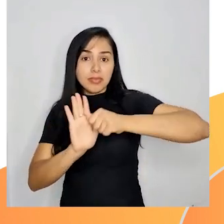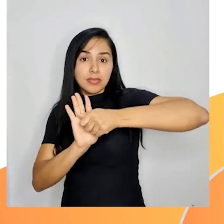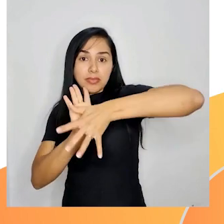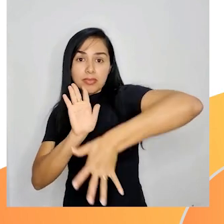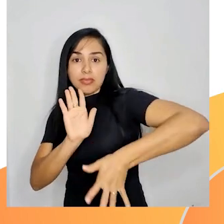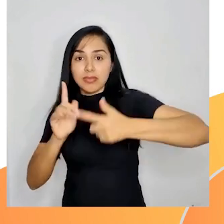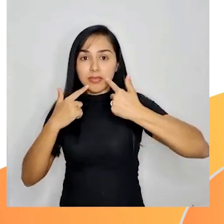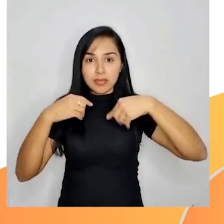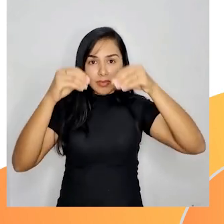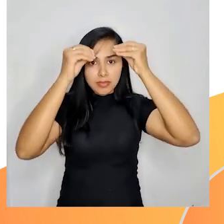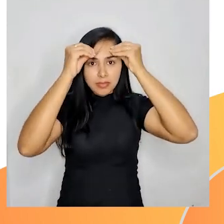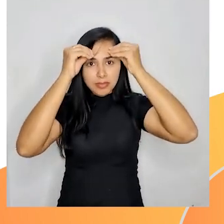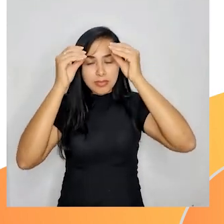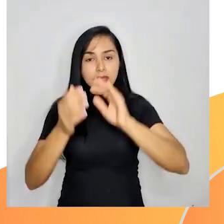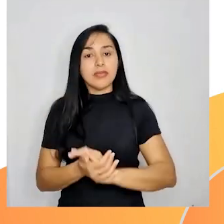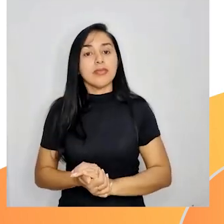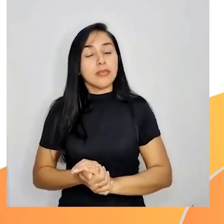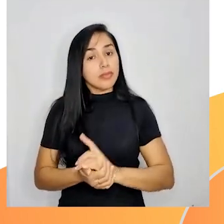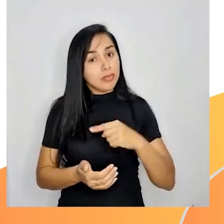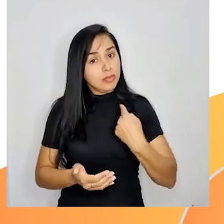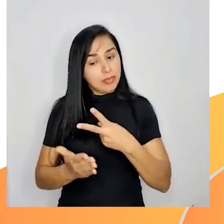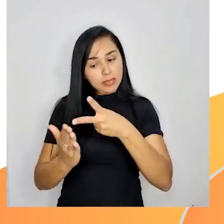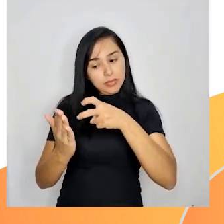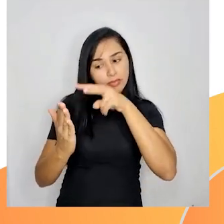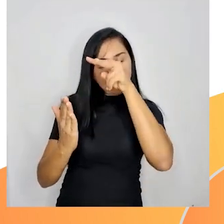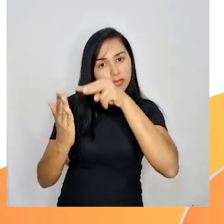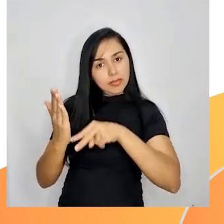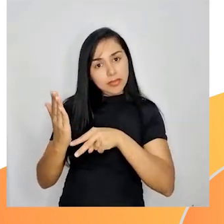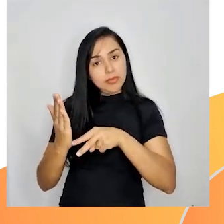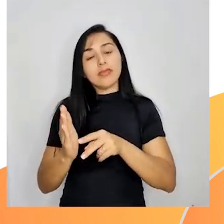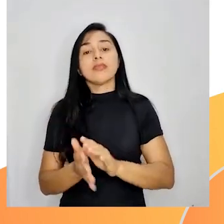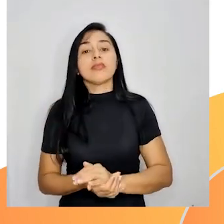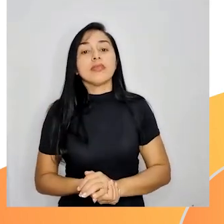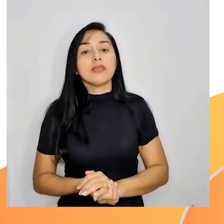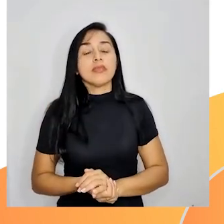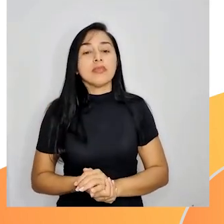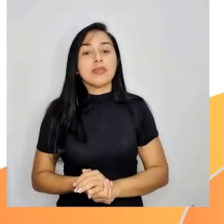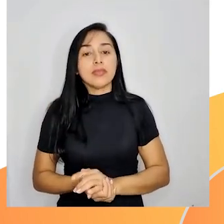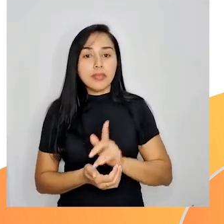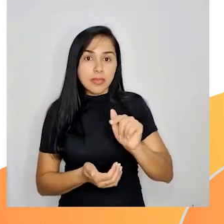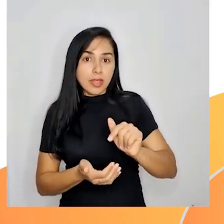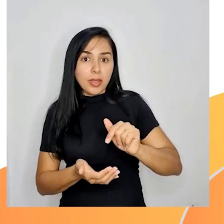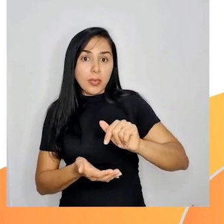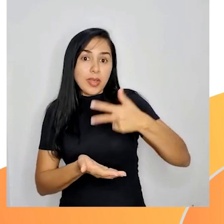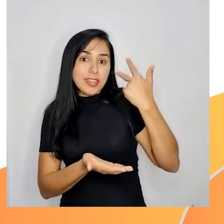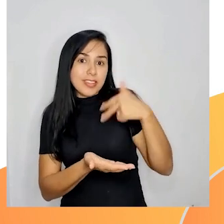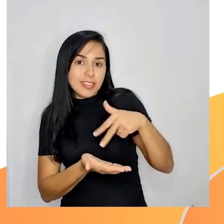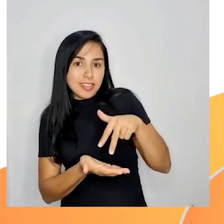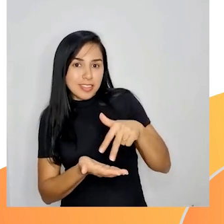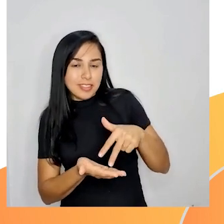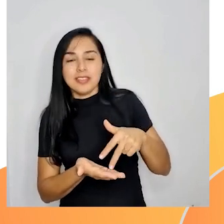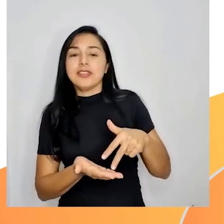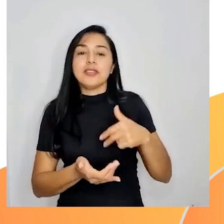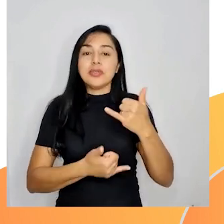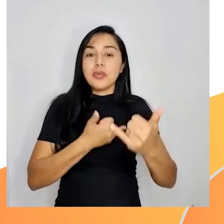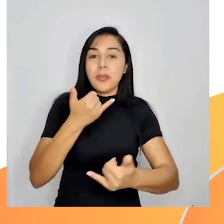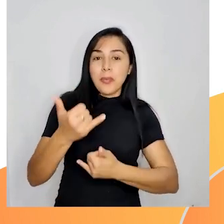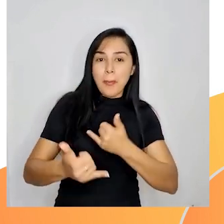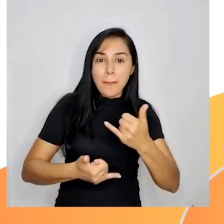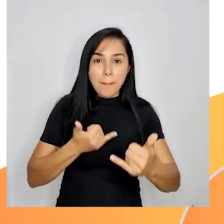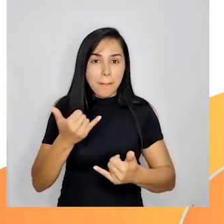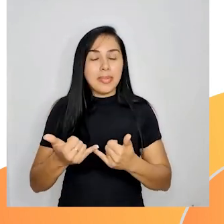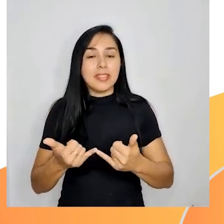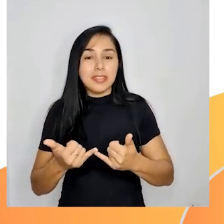lírico, que o autor ele usa, dançando, bamboleando nas cangalhas, como